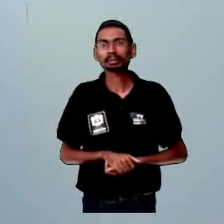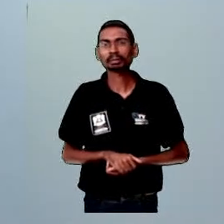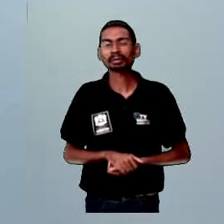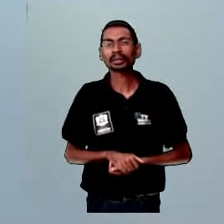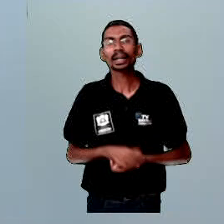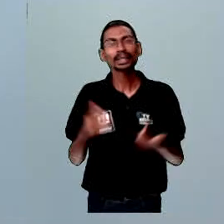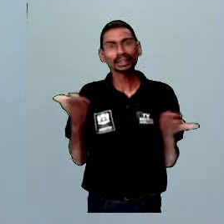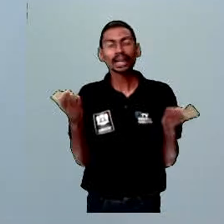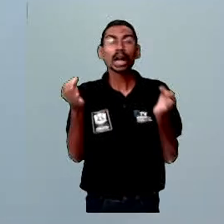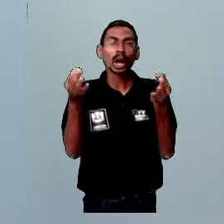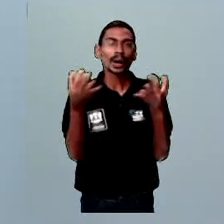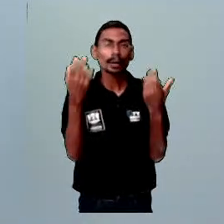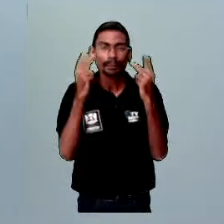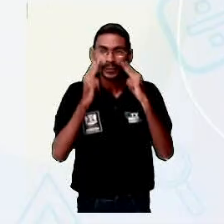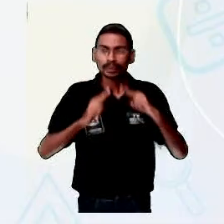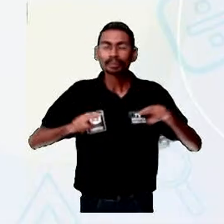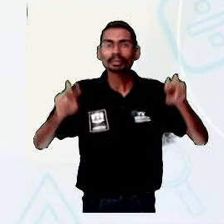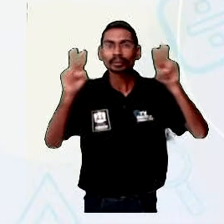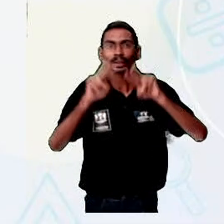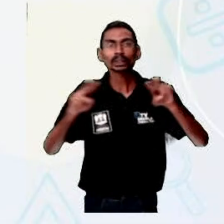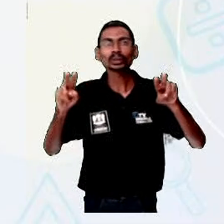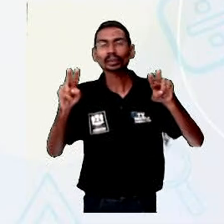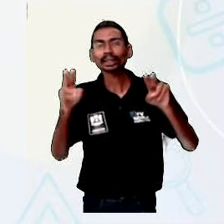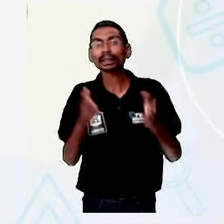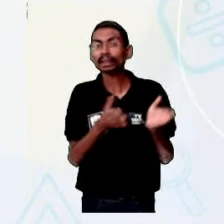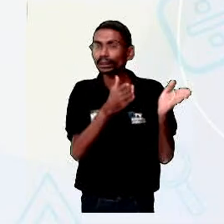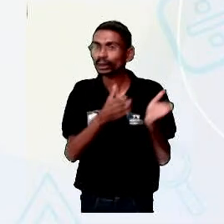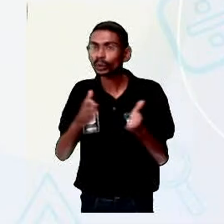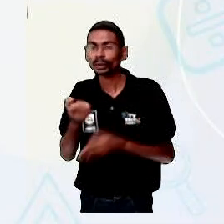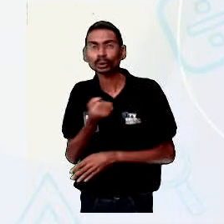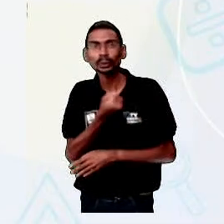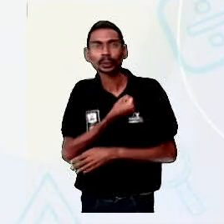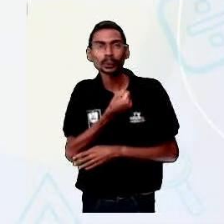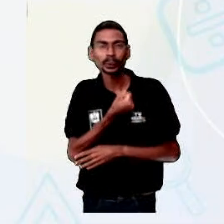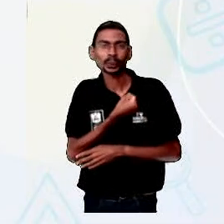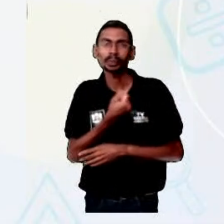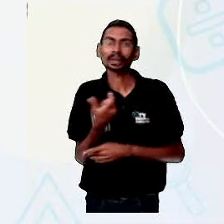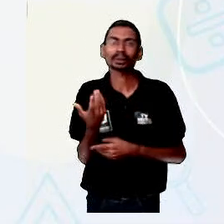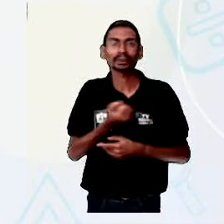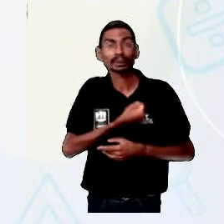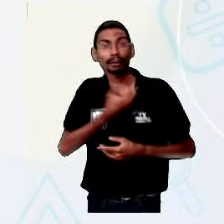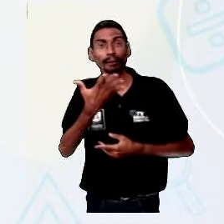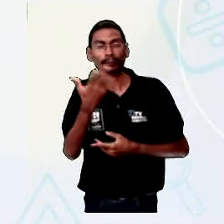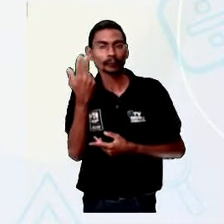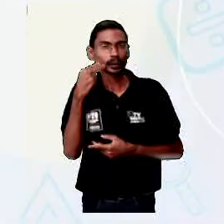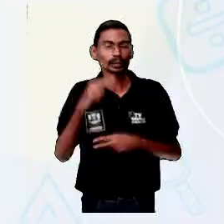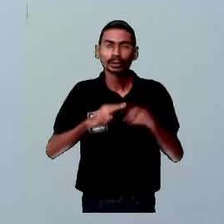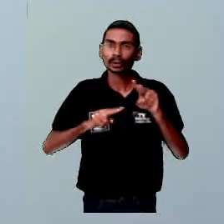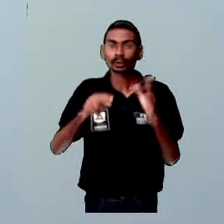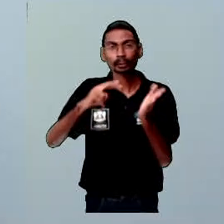Aqui a gente vai observar a sequência dos números naturais. E a gente consegue verificar que todo número